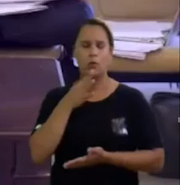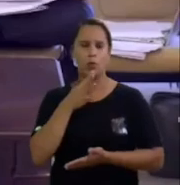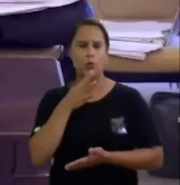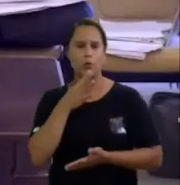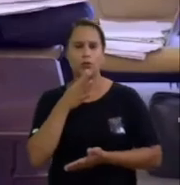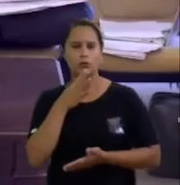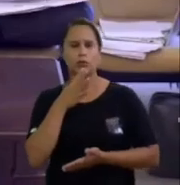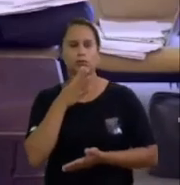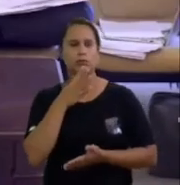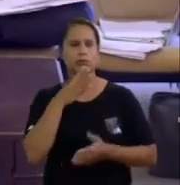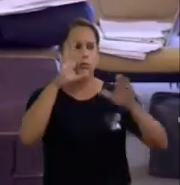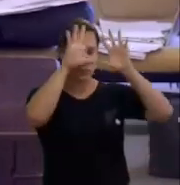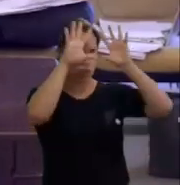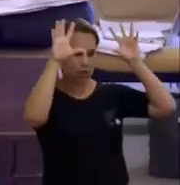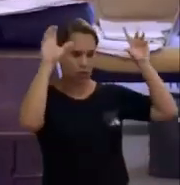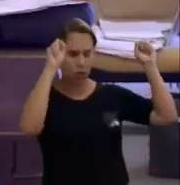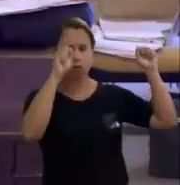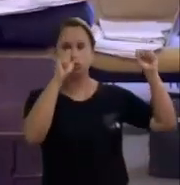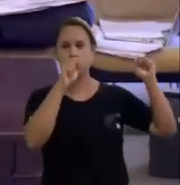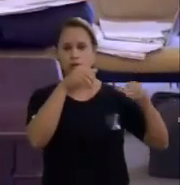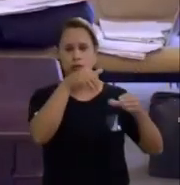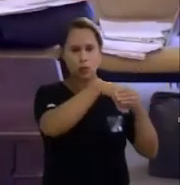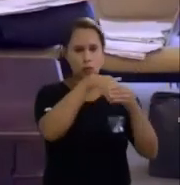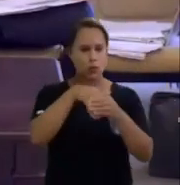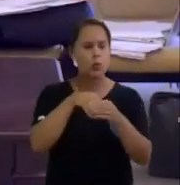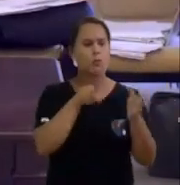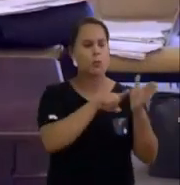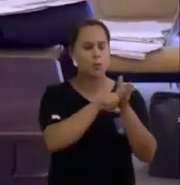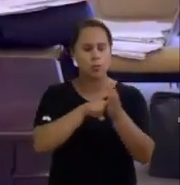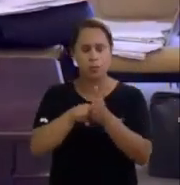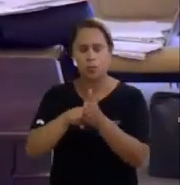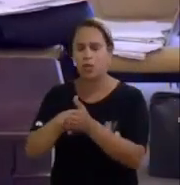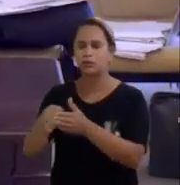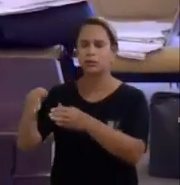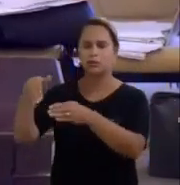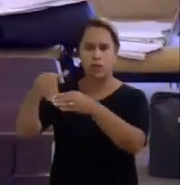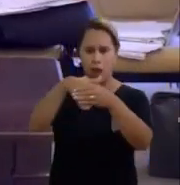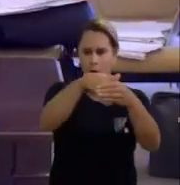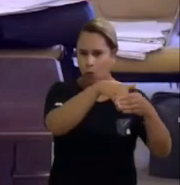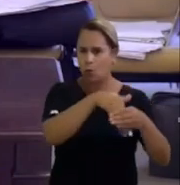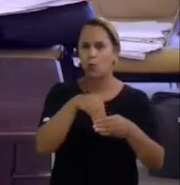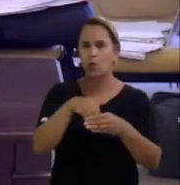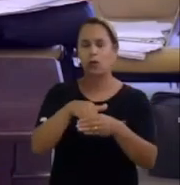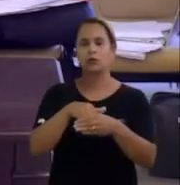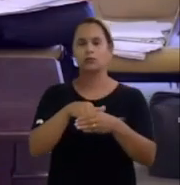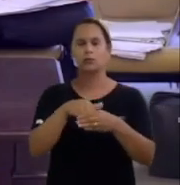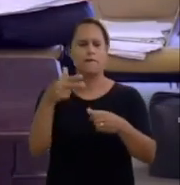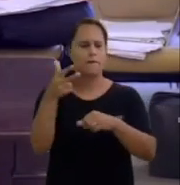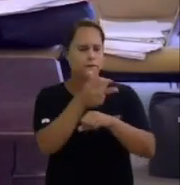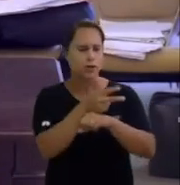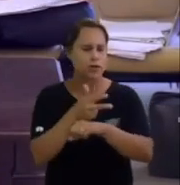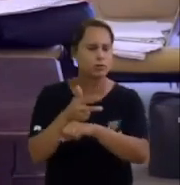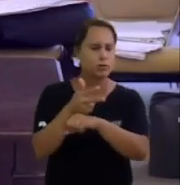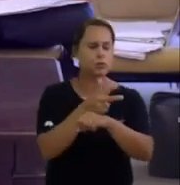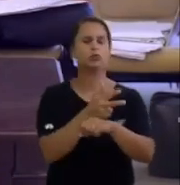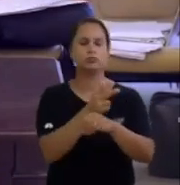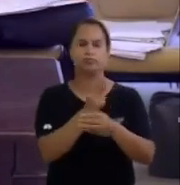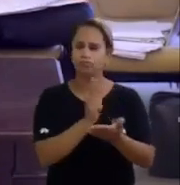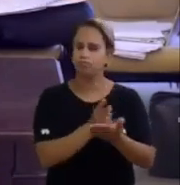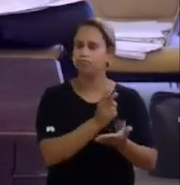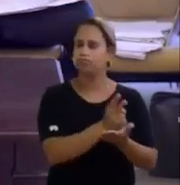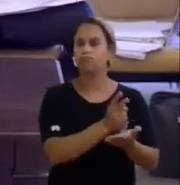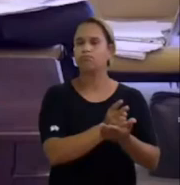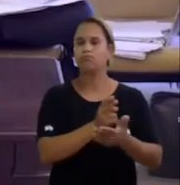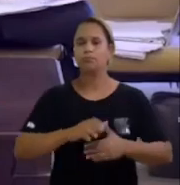cortes eleitorais, com pesquisas eleitorais, vídeos de promoção pessoal voltados à eleição, constantes das ditas